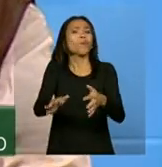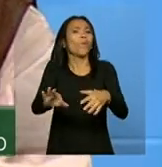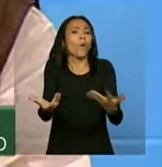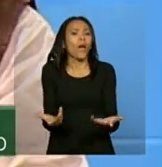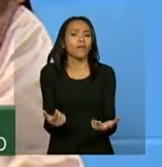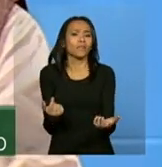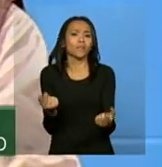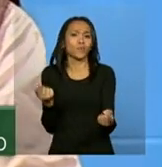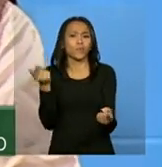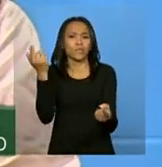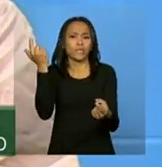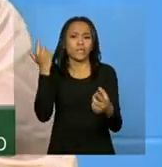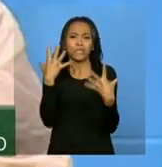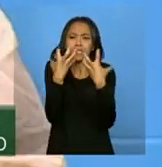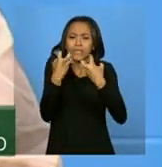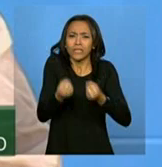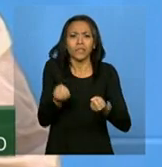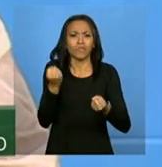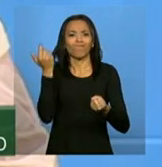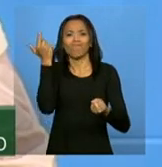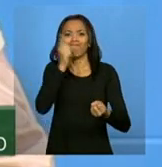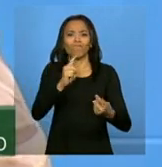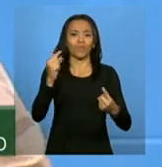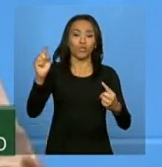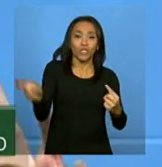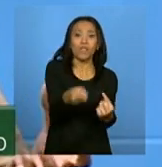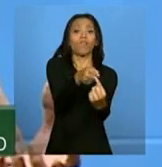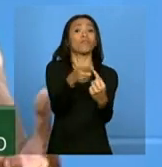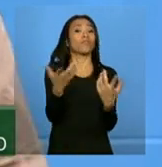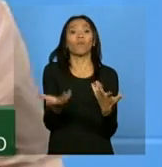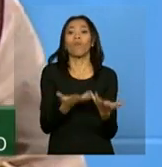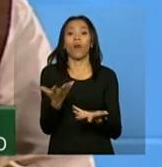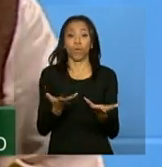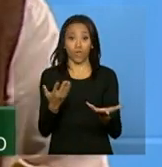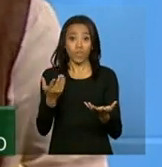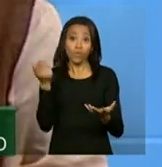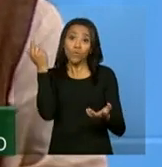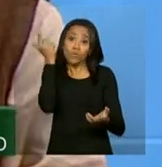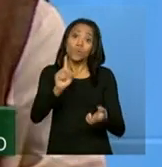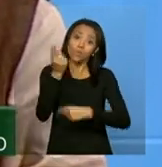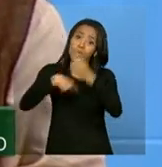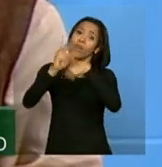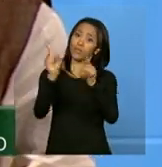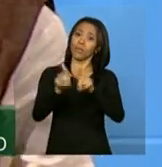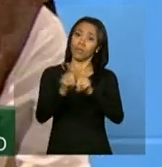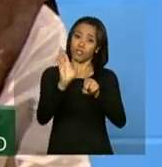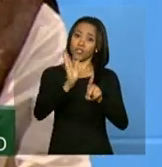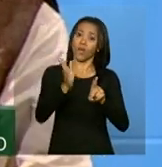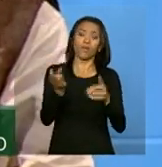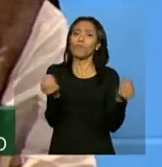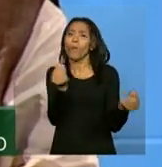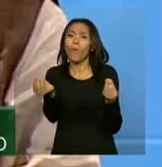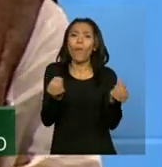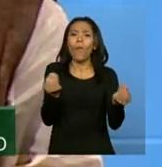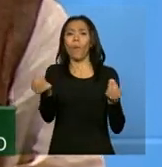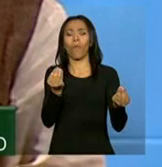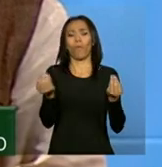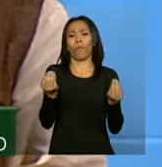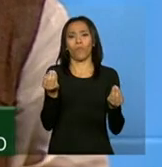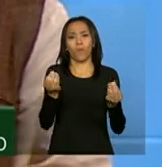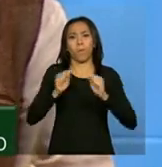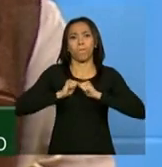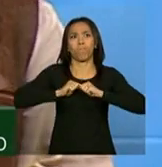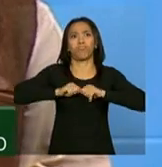aí que existem? E todo o sucesso que nós obtivemos até agora, como então